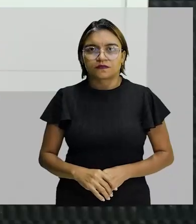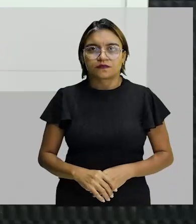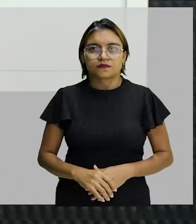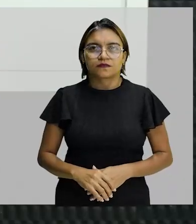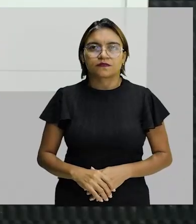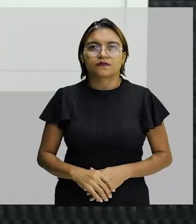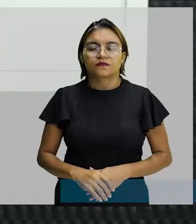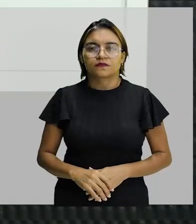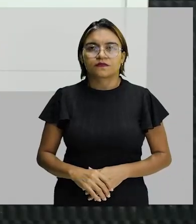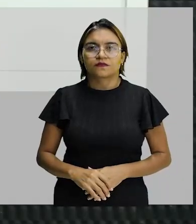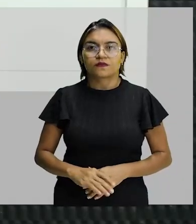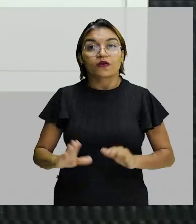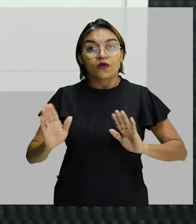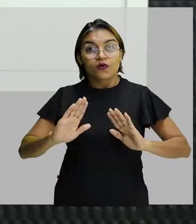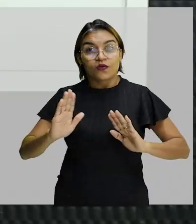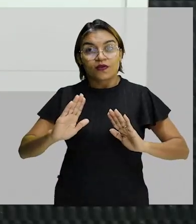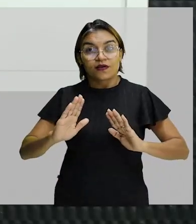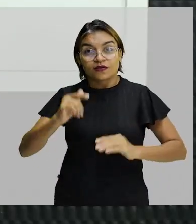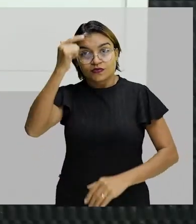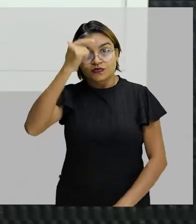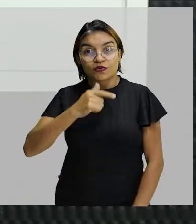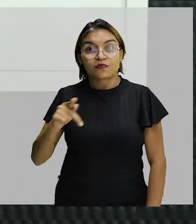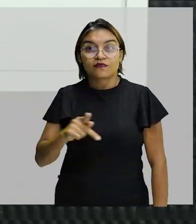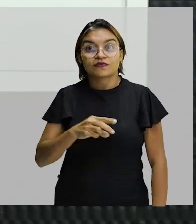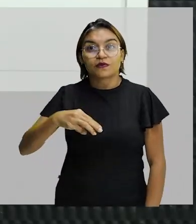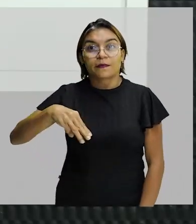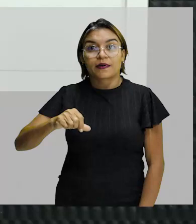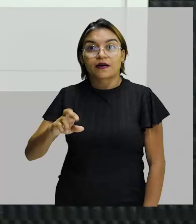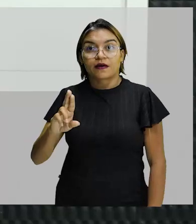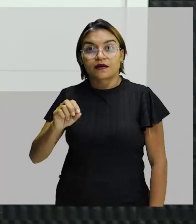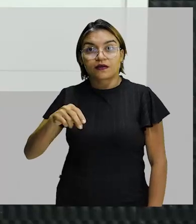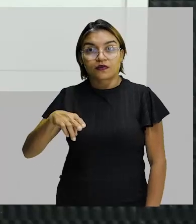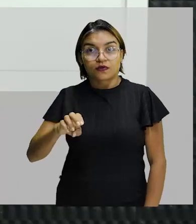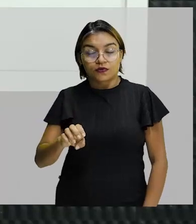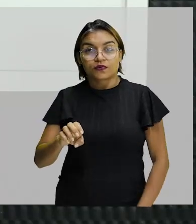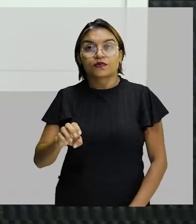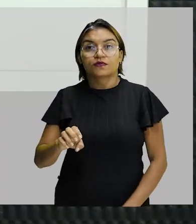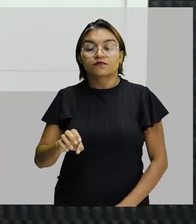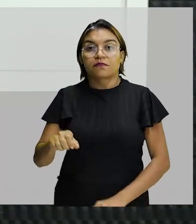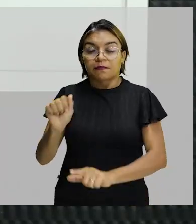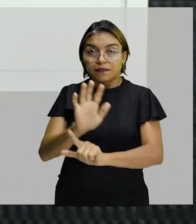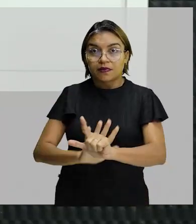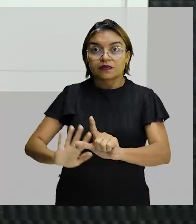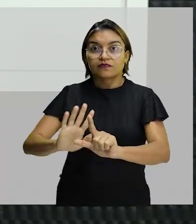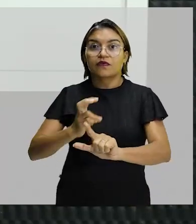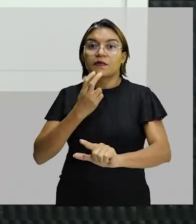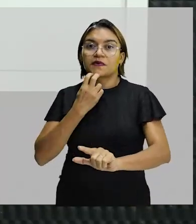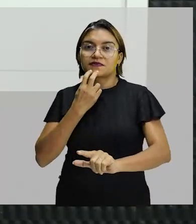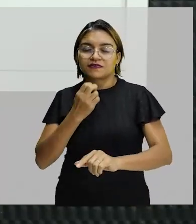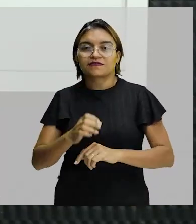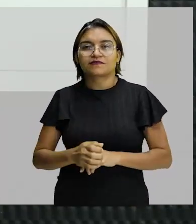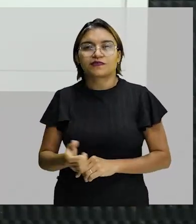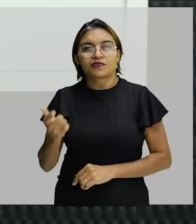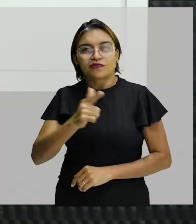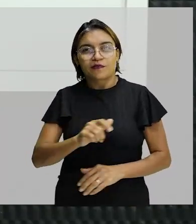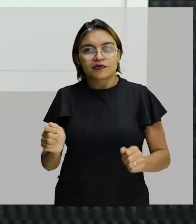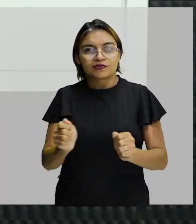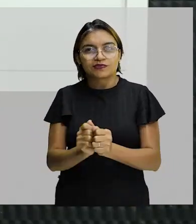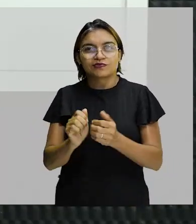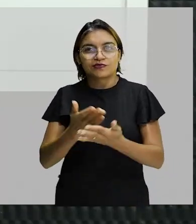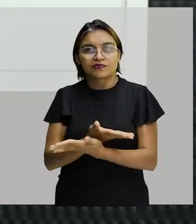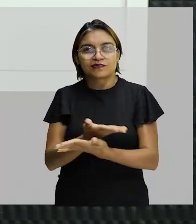Olá, turma, aqui é o professor Maroni Beckman, professor de matemática da plataforma Gonçalves Dias. Mais uma vez com vocês aqui na